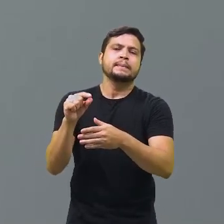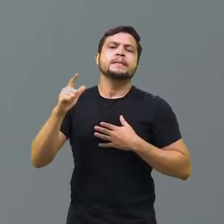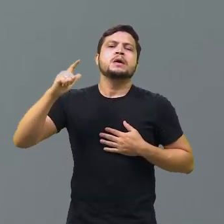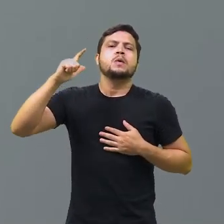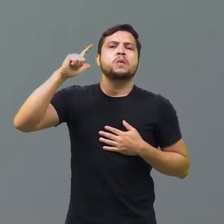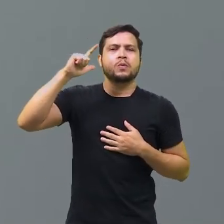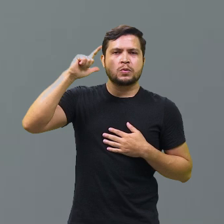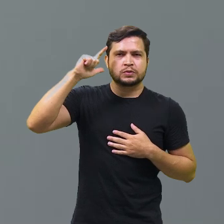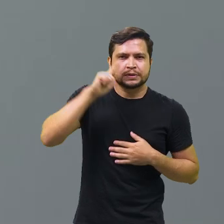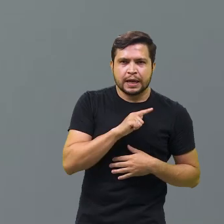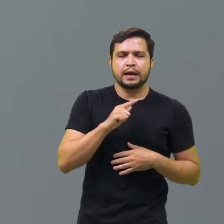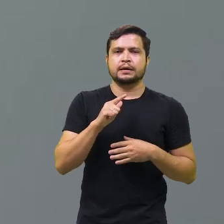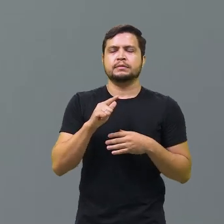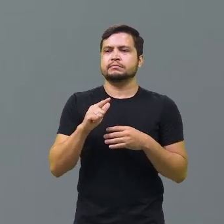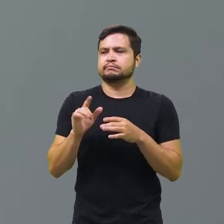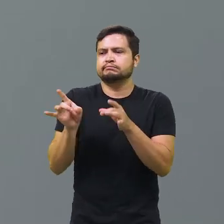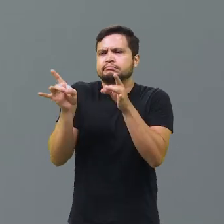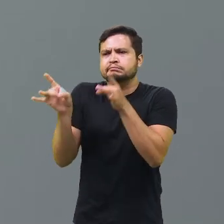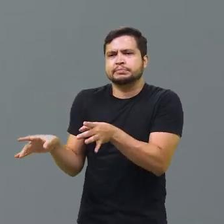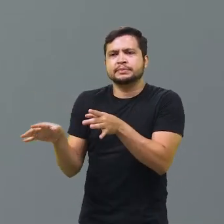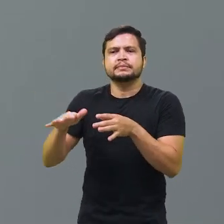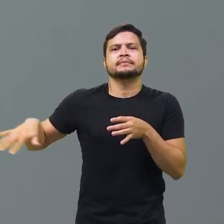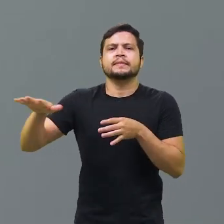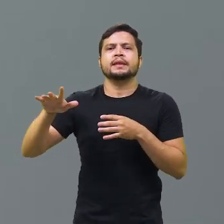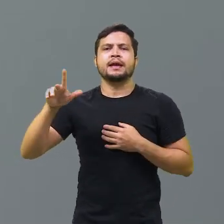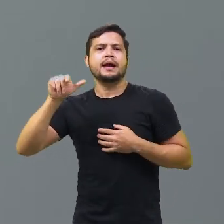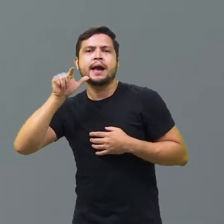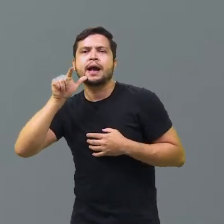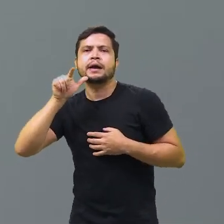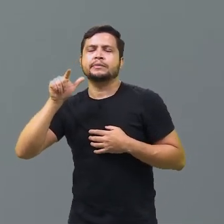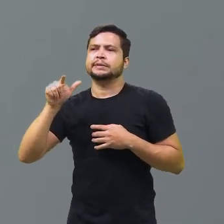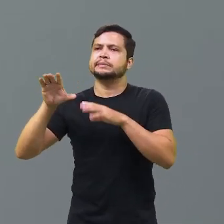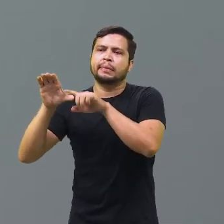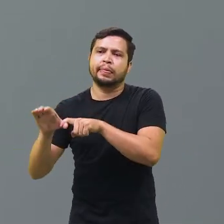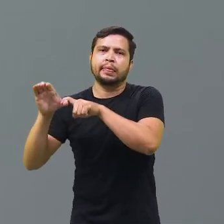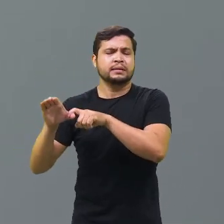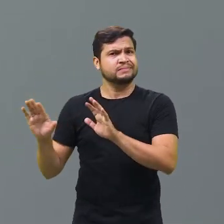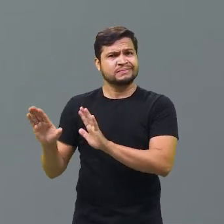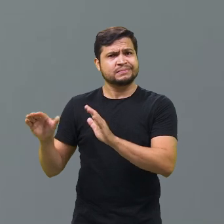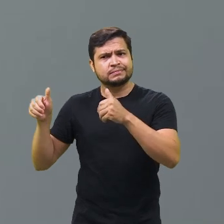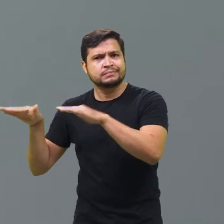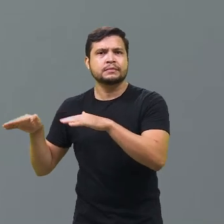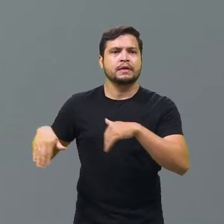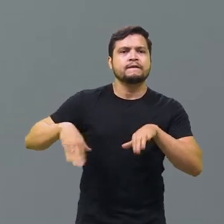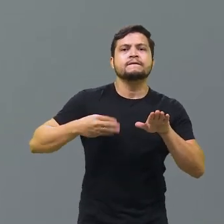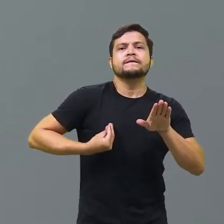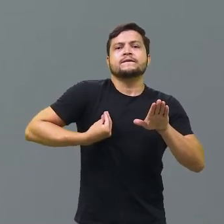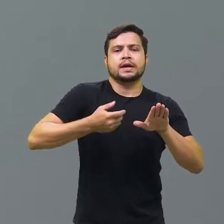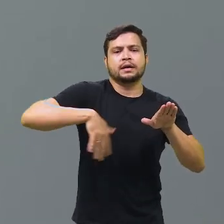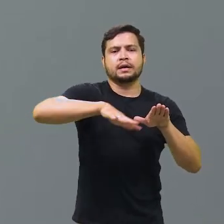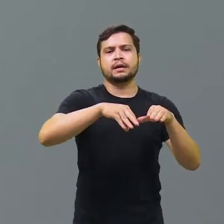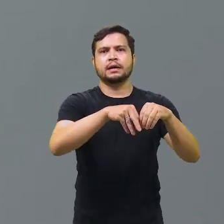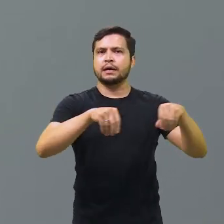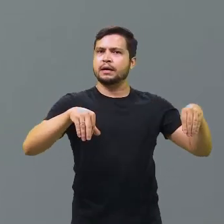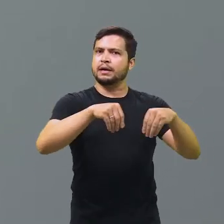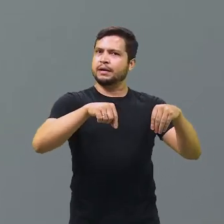Elas conseguem colonizar o ambiente terrestre sem precisar depender da água no seu processo reprodutivo, porque aqui há o surgimento